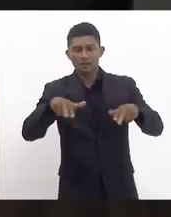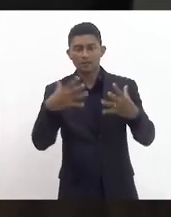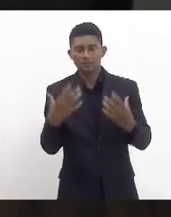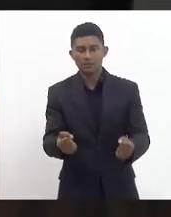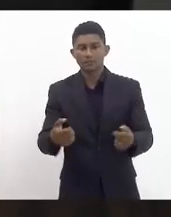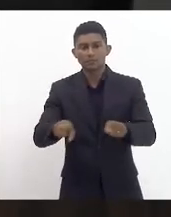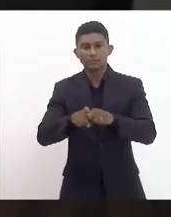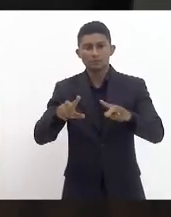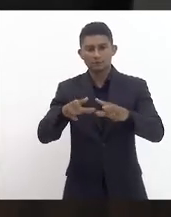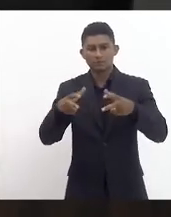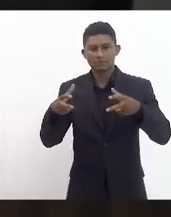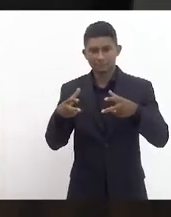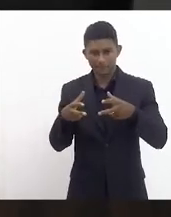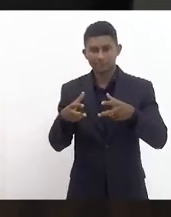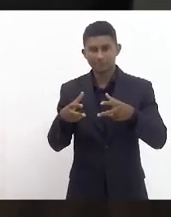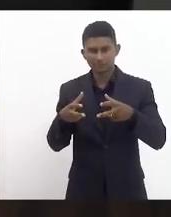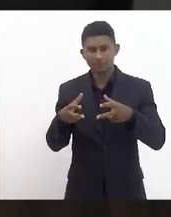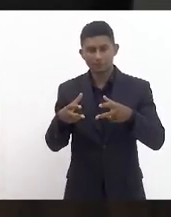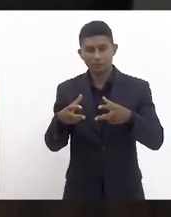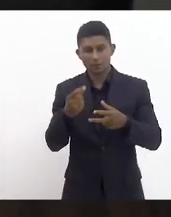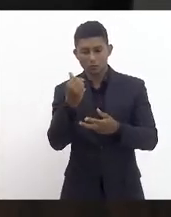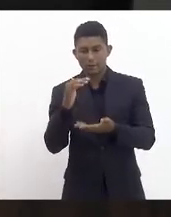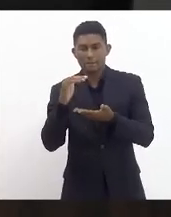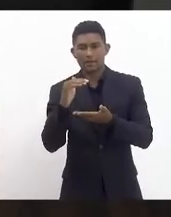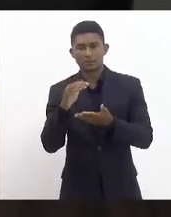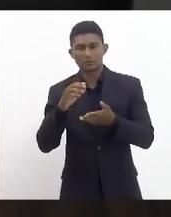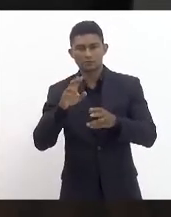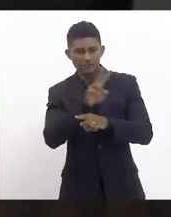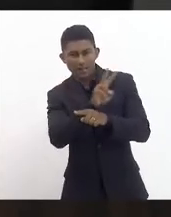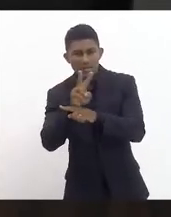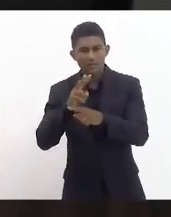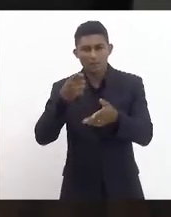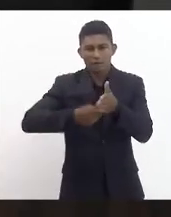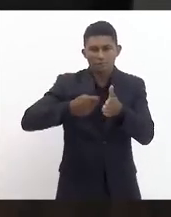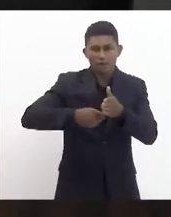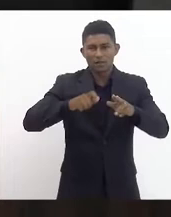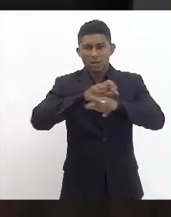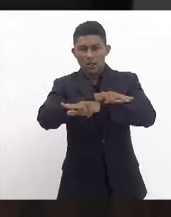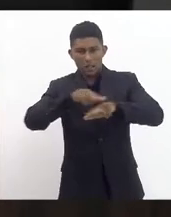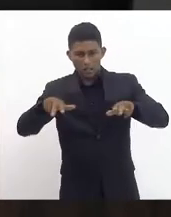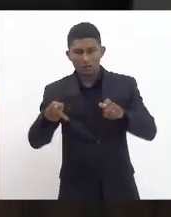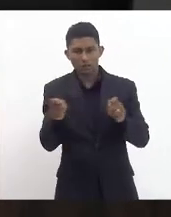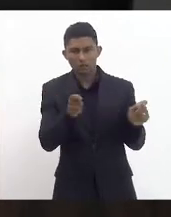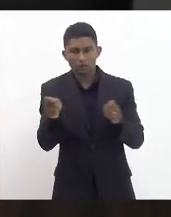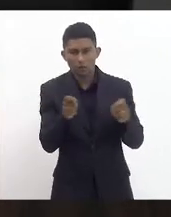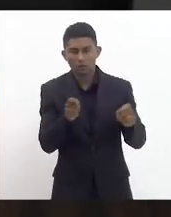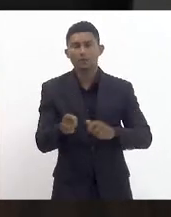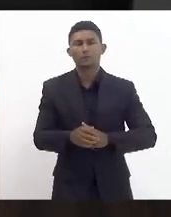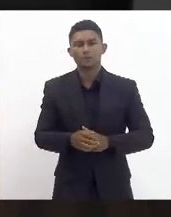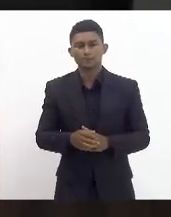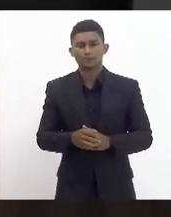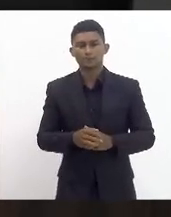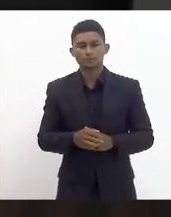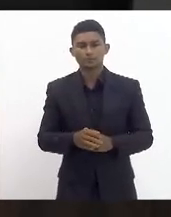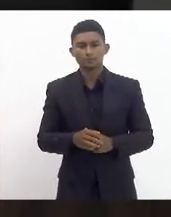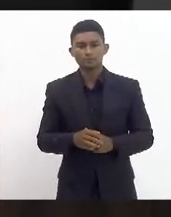municipais... de orçamento, finanças, fiscalização financeira e controle.